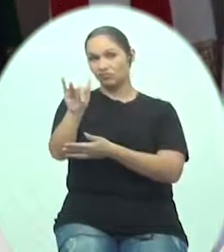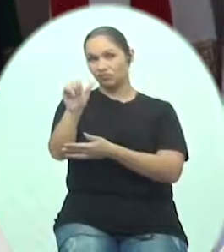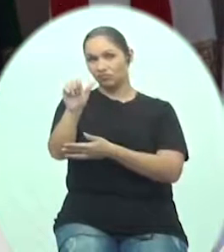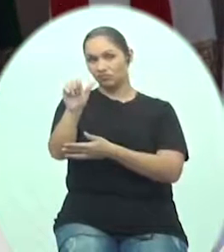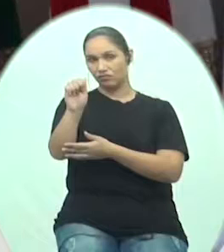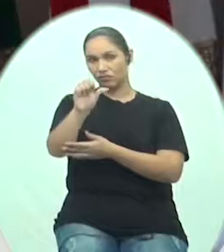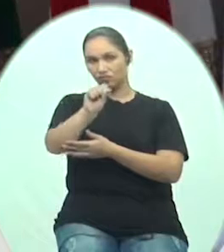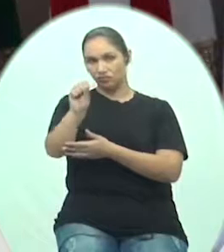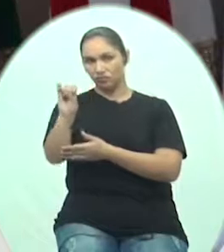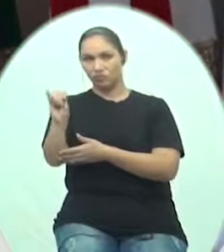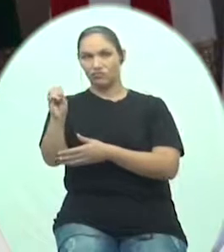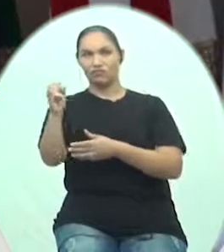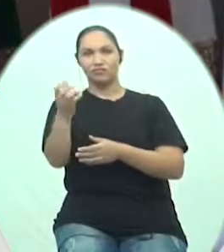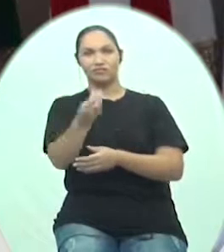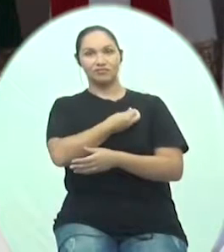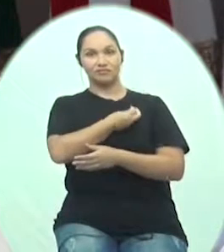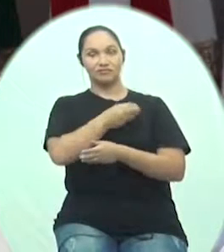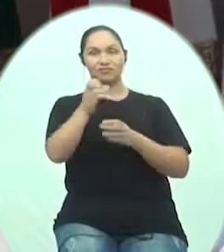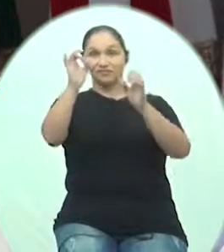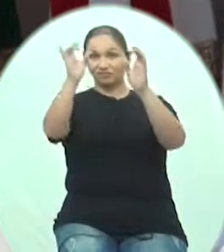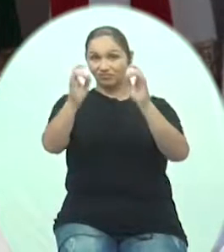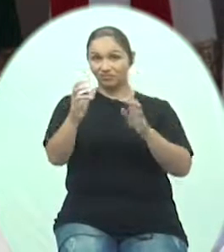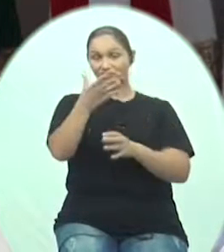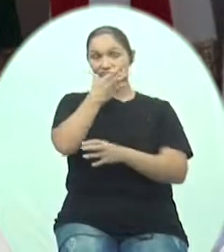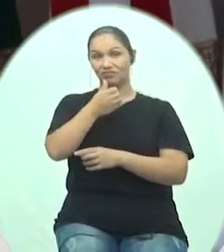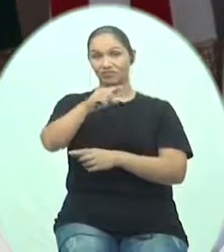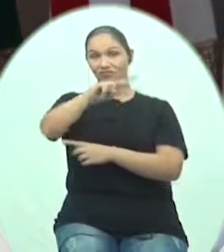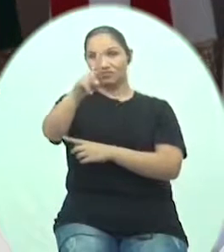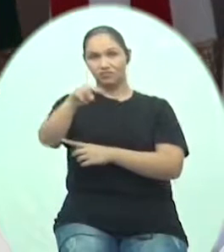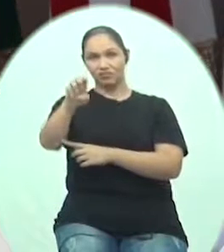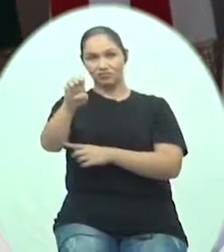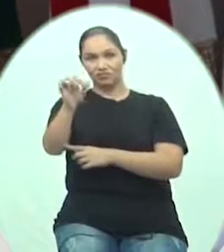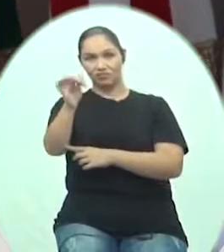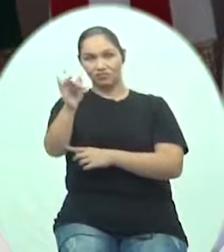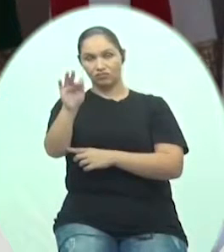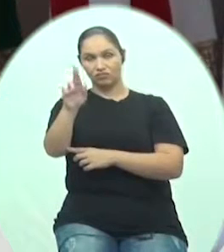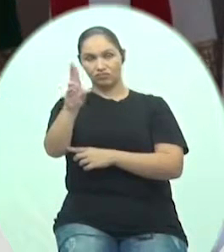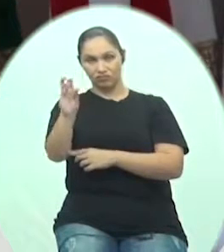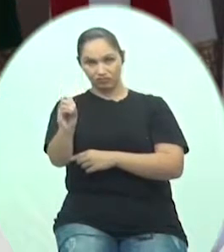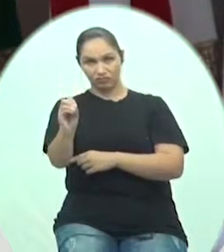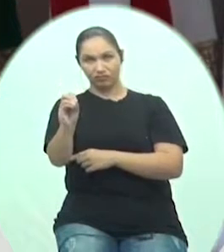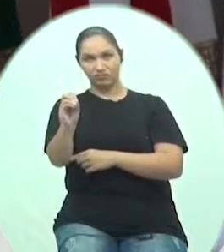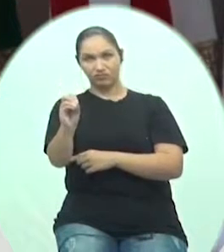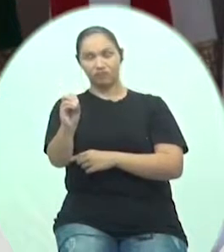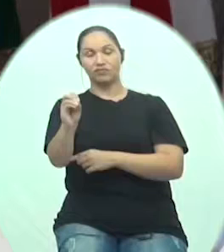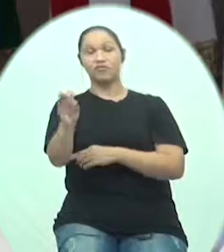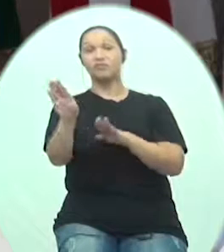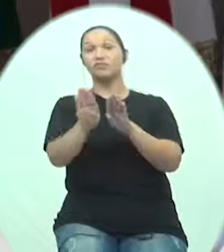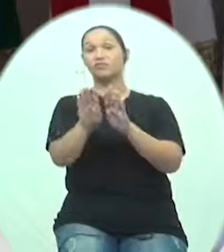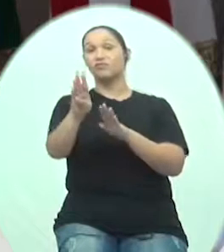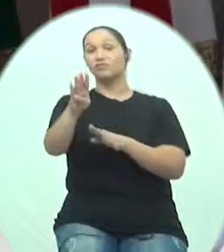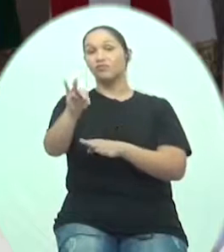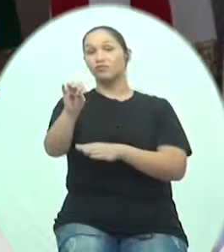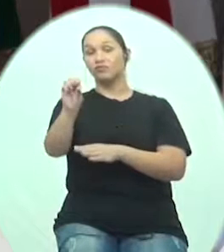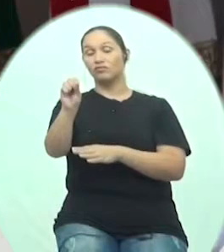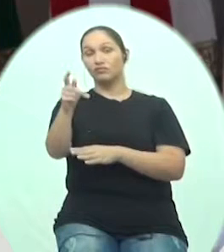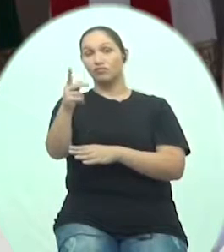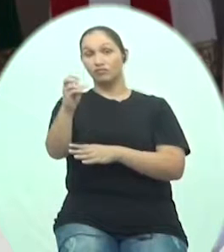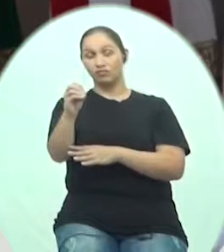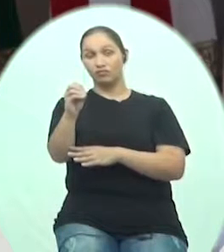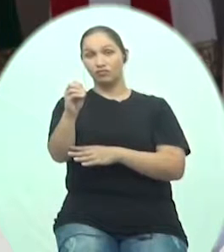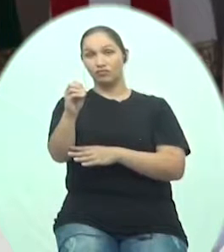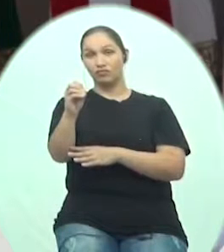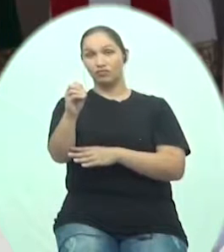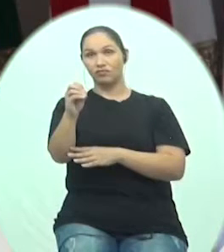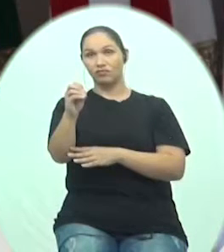sefiros dece eterno sempre zefiros dece o nosso Bispo Dom Jacinto sejam todos bem-vindos a a essa casa e